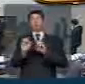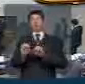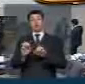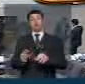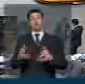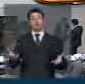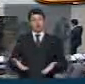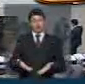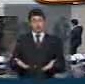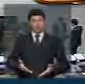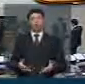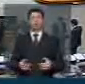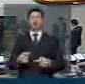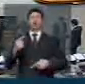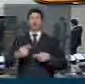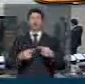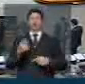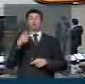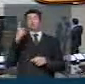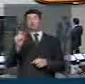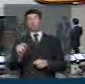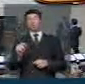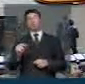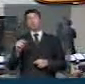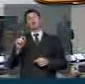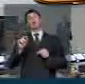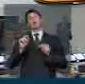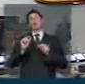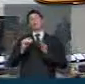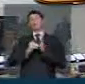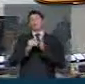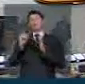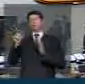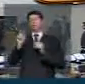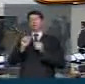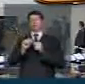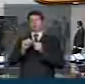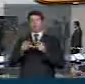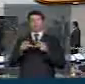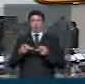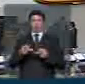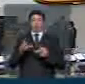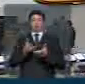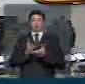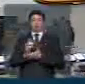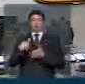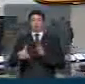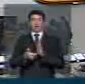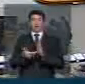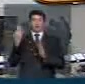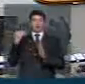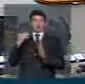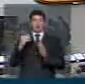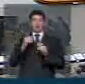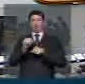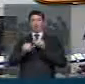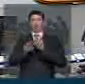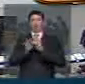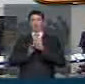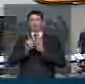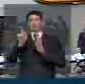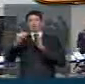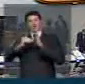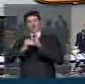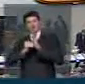caso, agora, a discussão se baseia no que o Senado Federal fez do projeto que foi aprovado aqui na Câmara na semana retrasada. Então,